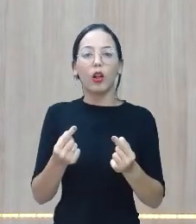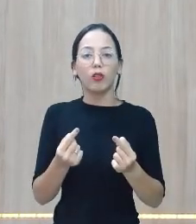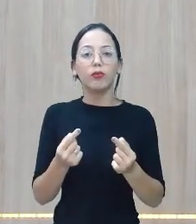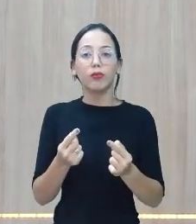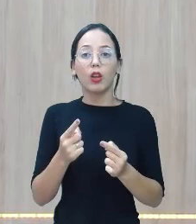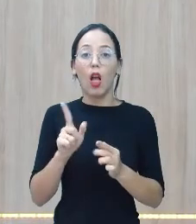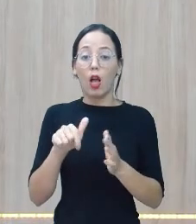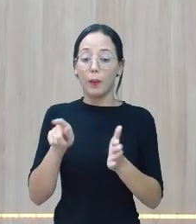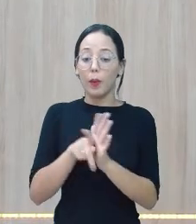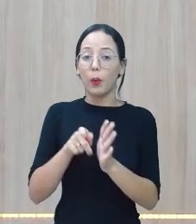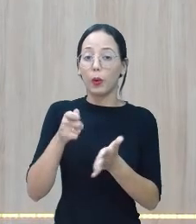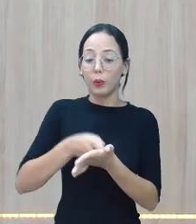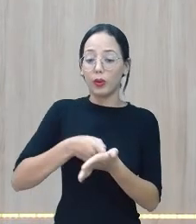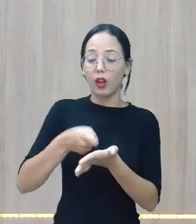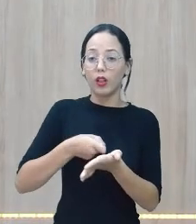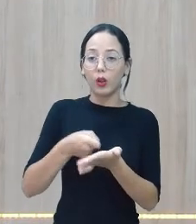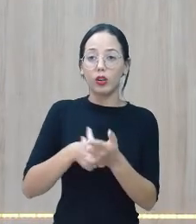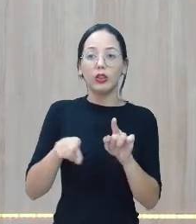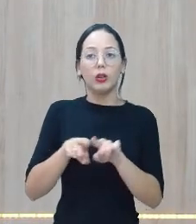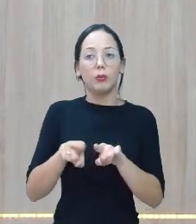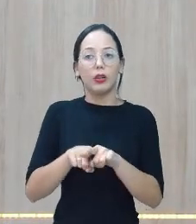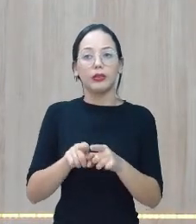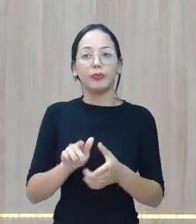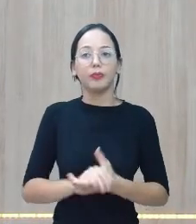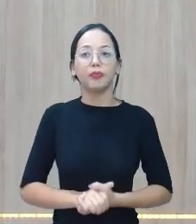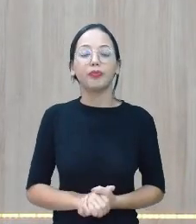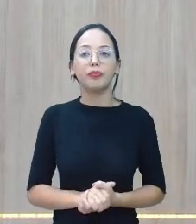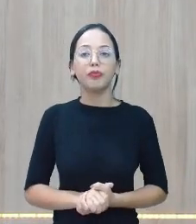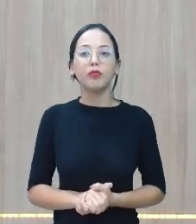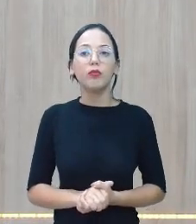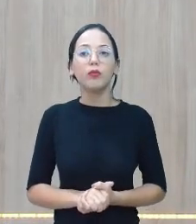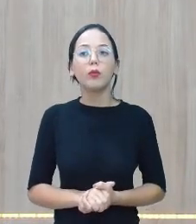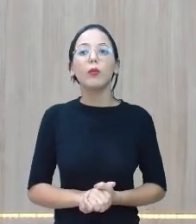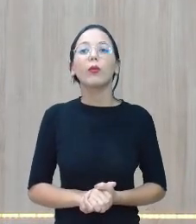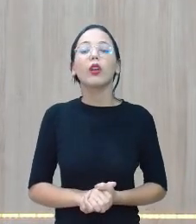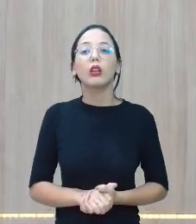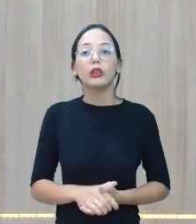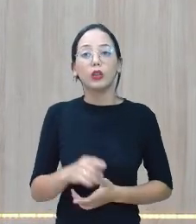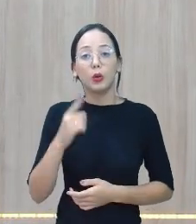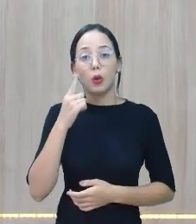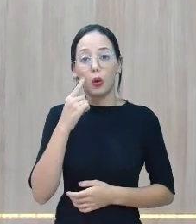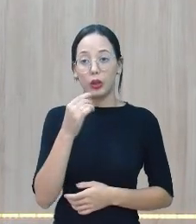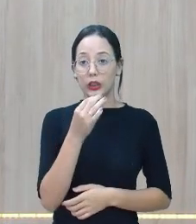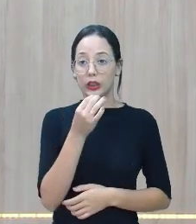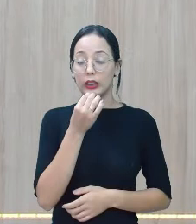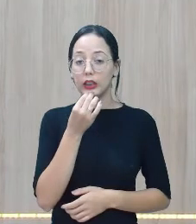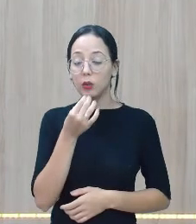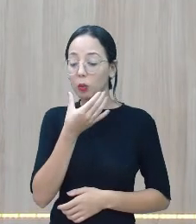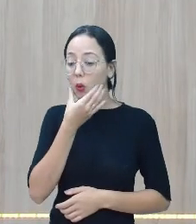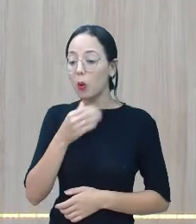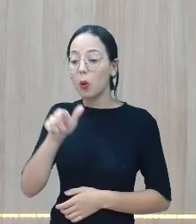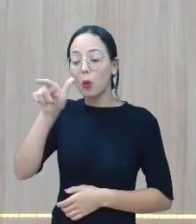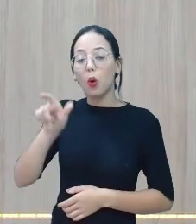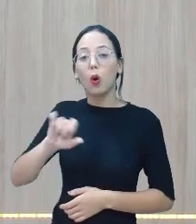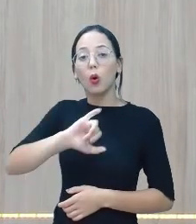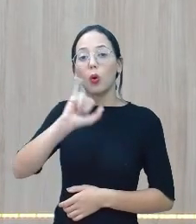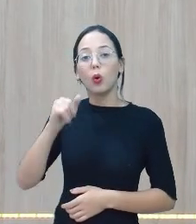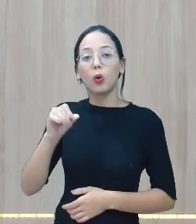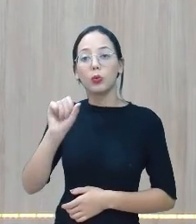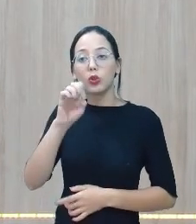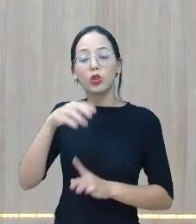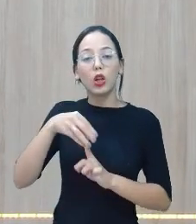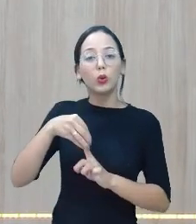é obrigatória. E aí tivemos aqui, não é? Este exemplo, José Saramago, o